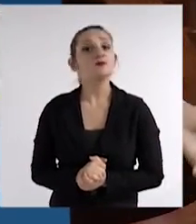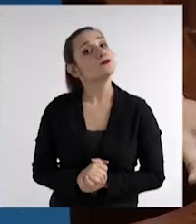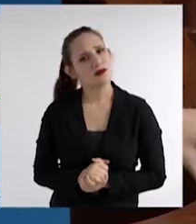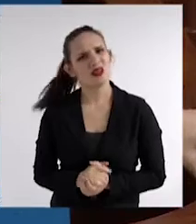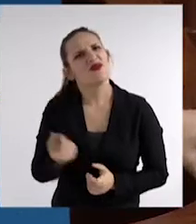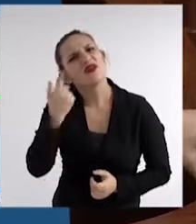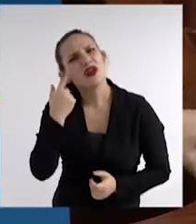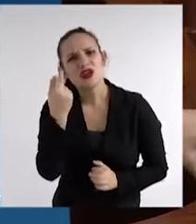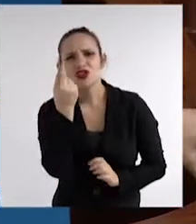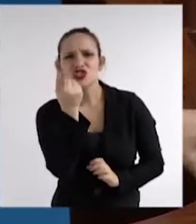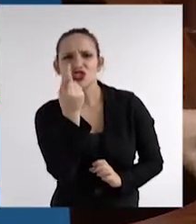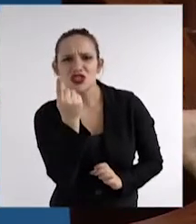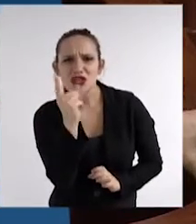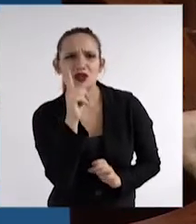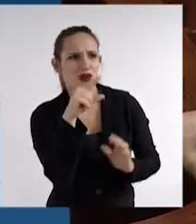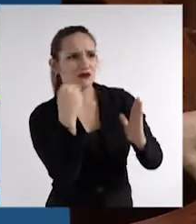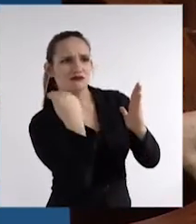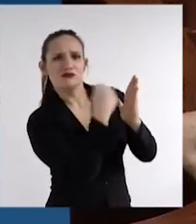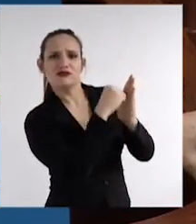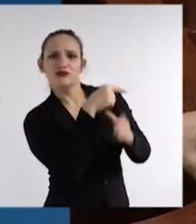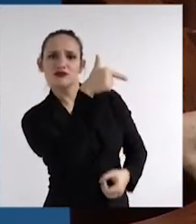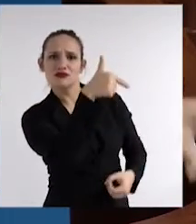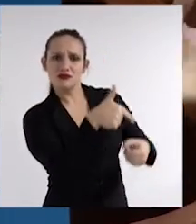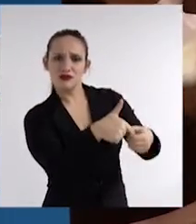do preço do combustível,